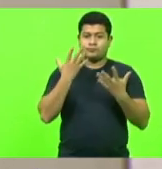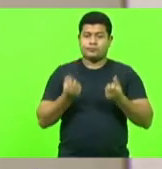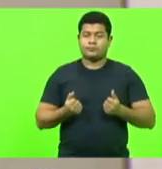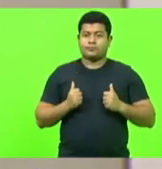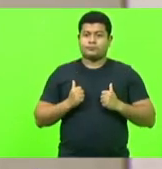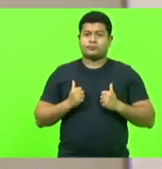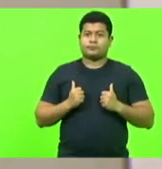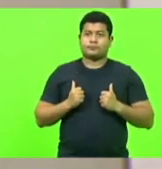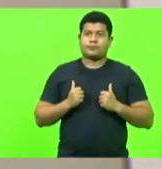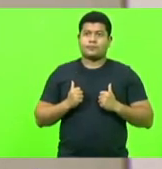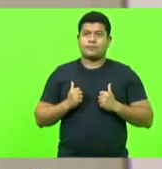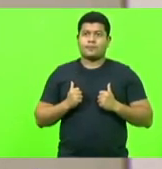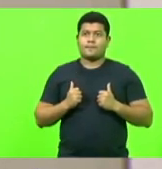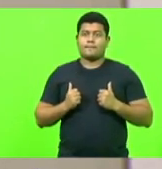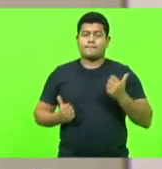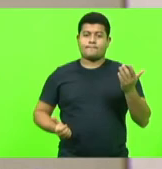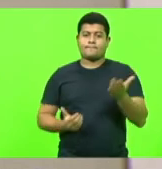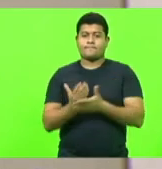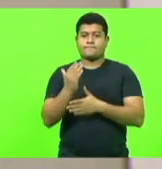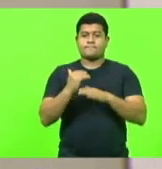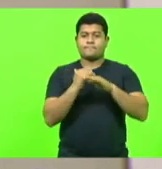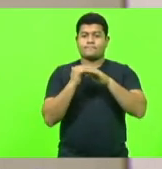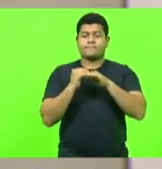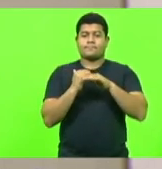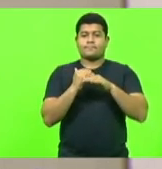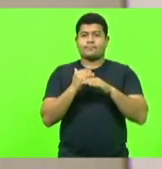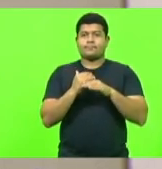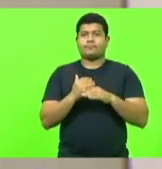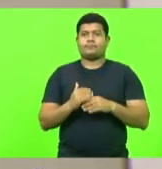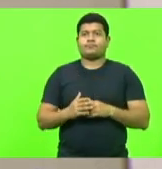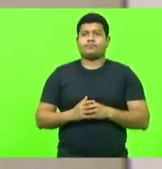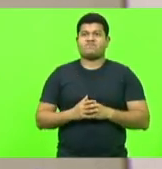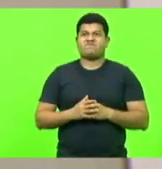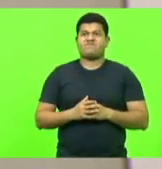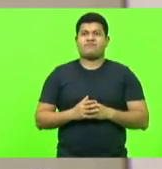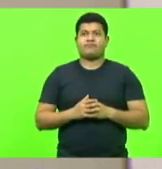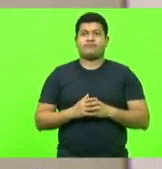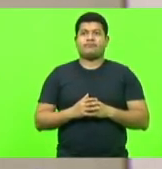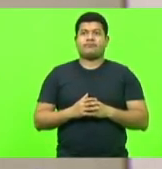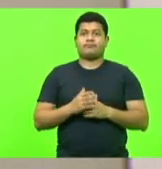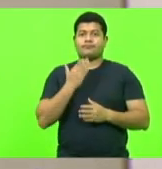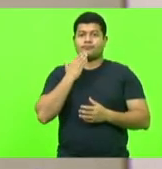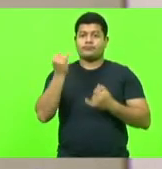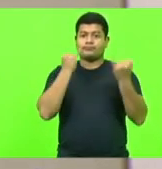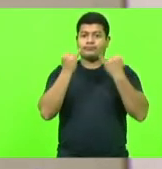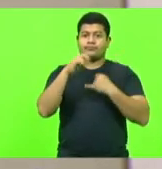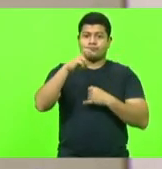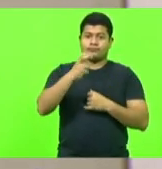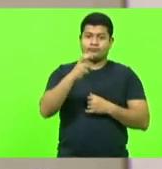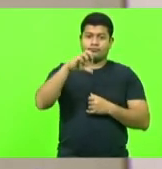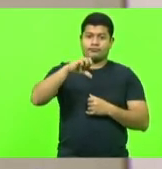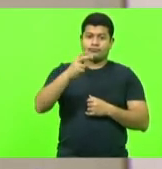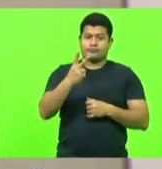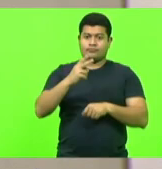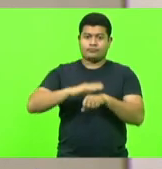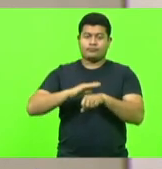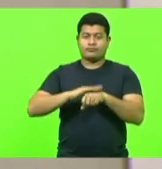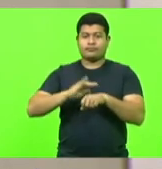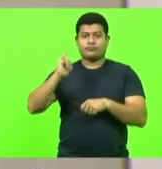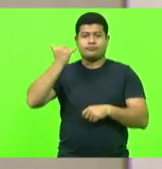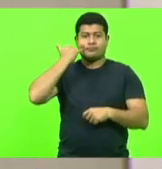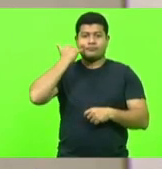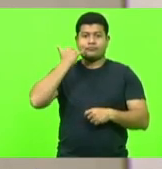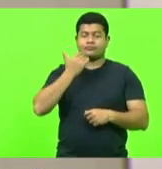se encontram. Aprovado por unanimidade. Pedido de informação 592, autor deputado Jessé